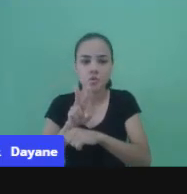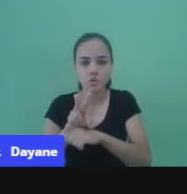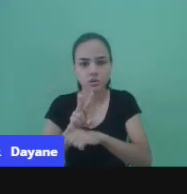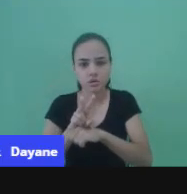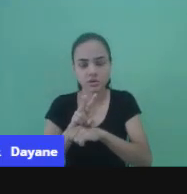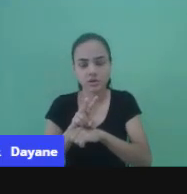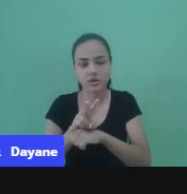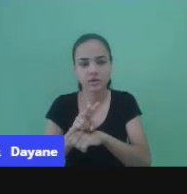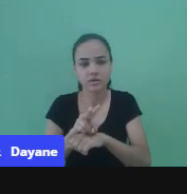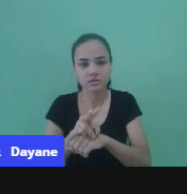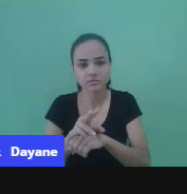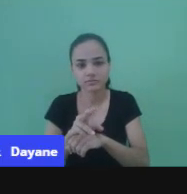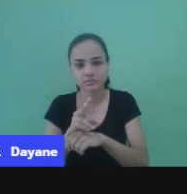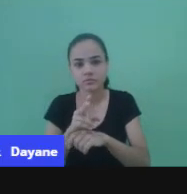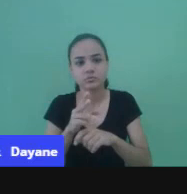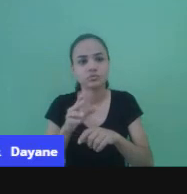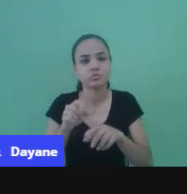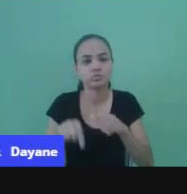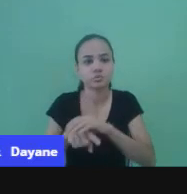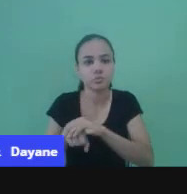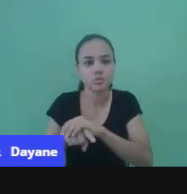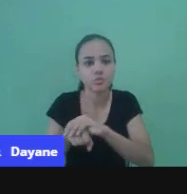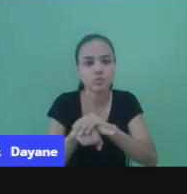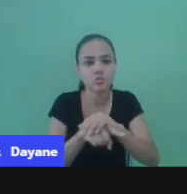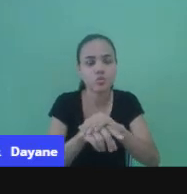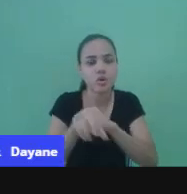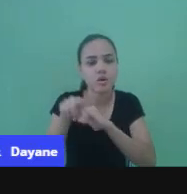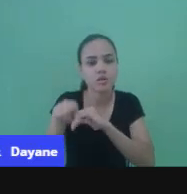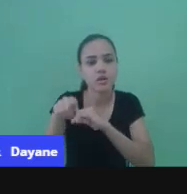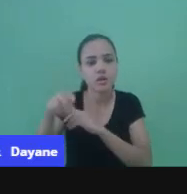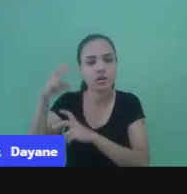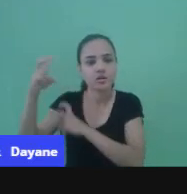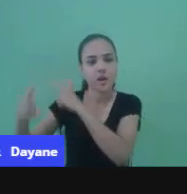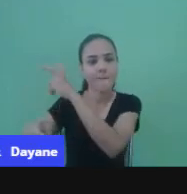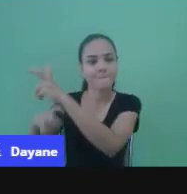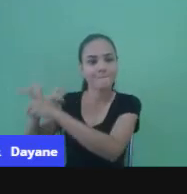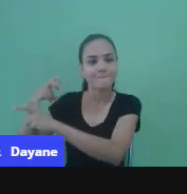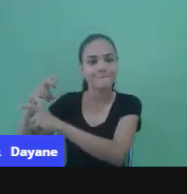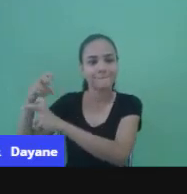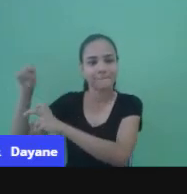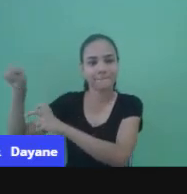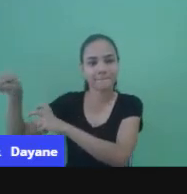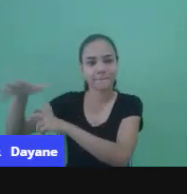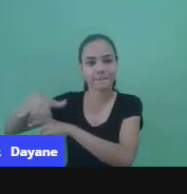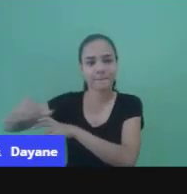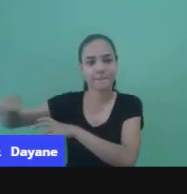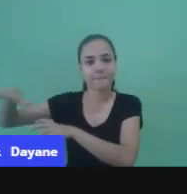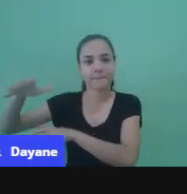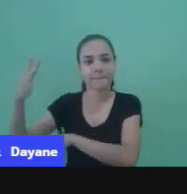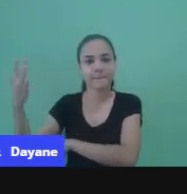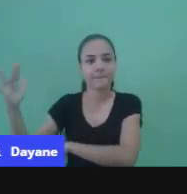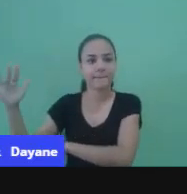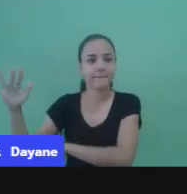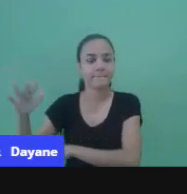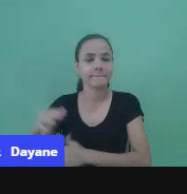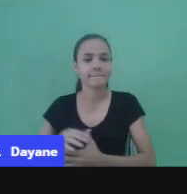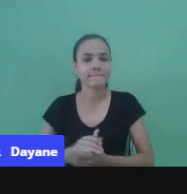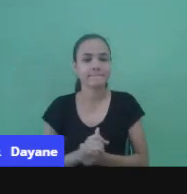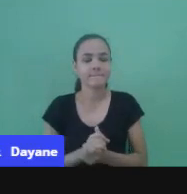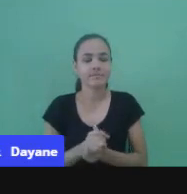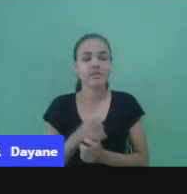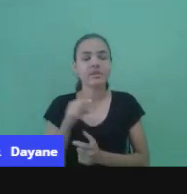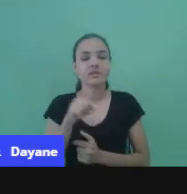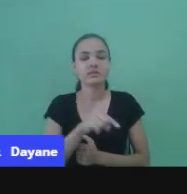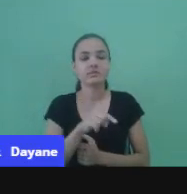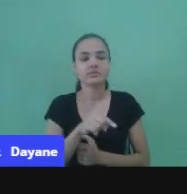super, super, super importante. Então, o programa de conservação do tatu canastra começou no Pantanal,